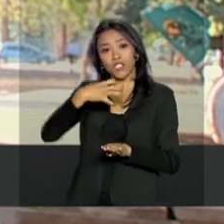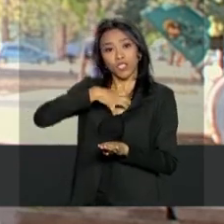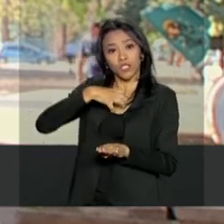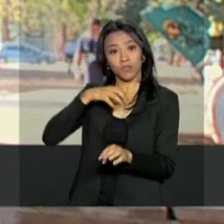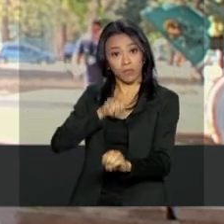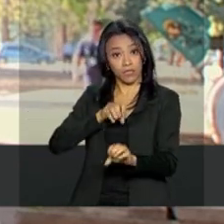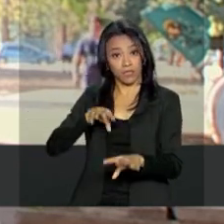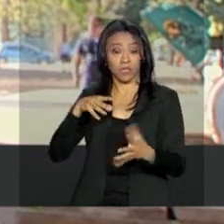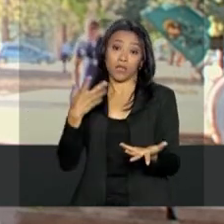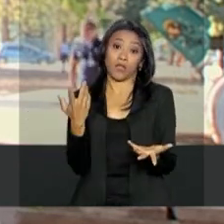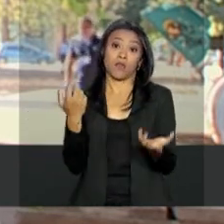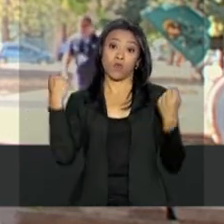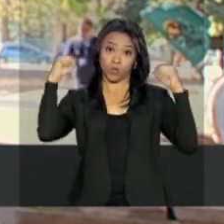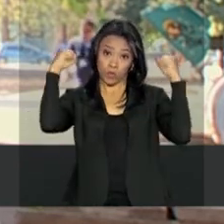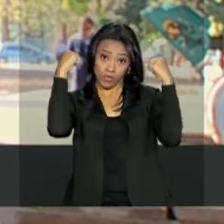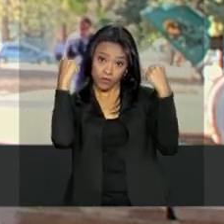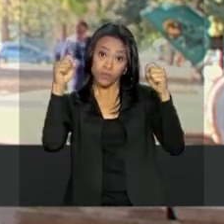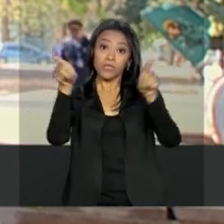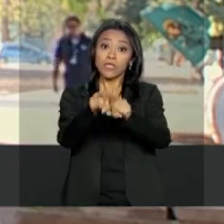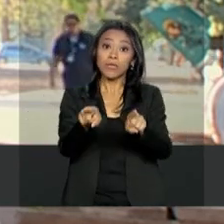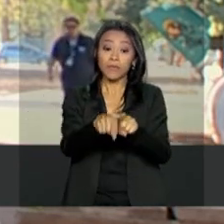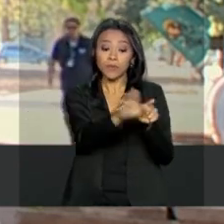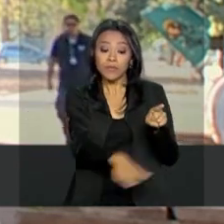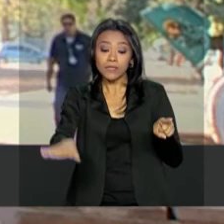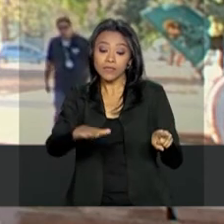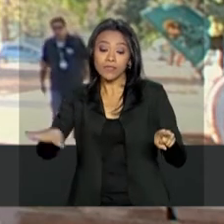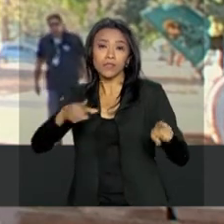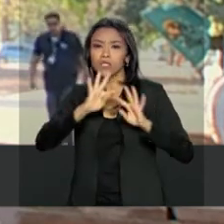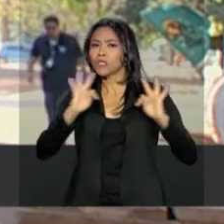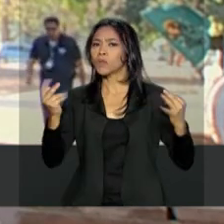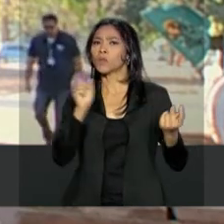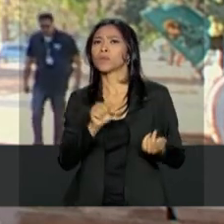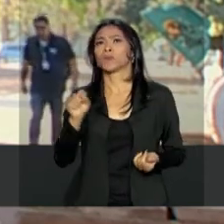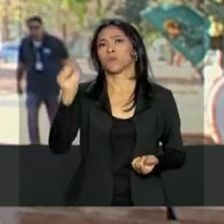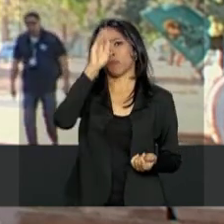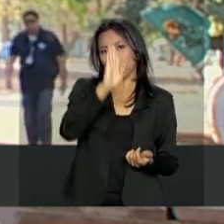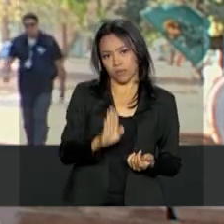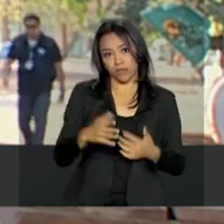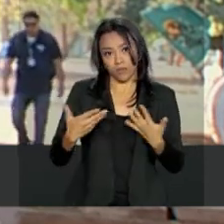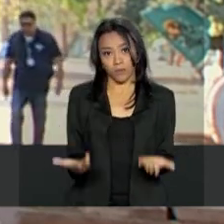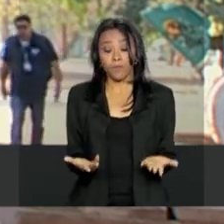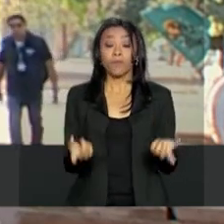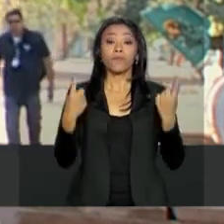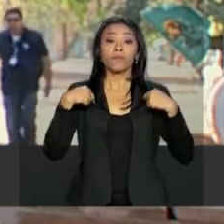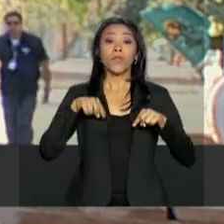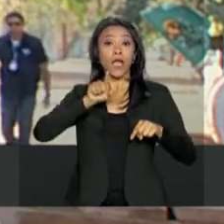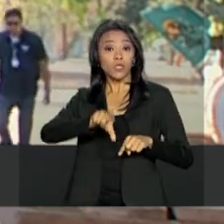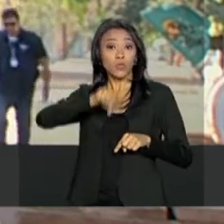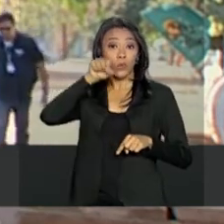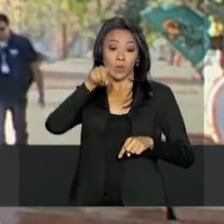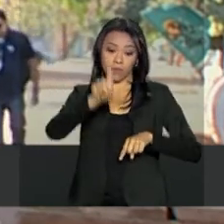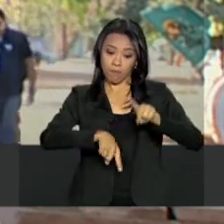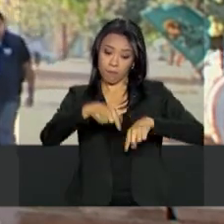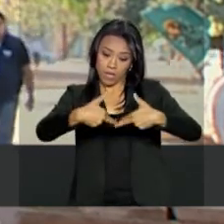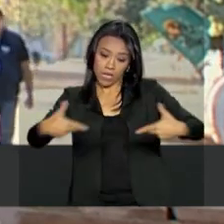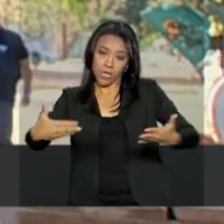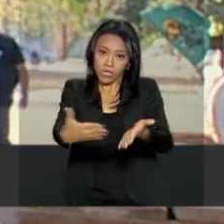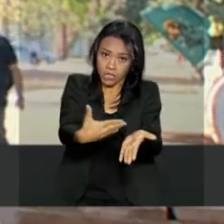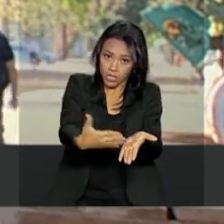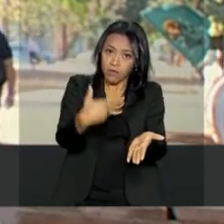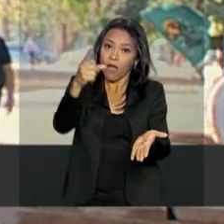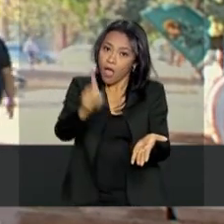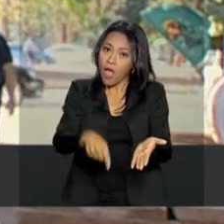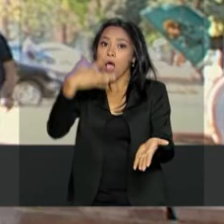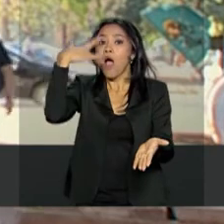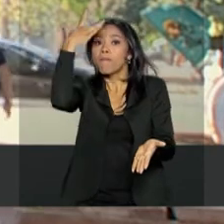professores de educação física e também de ensino infantil em todo o Brasil. A escolha desses materiais, ela deve ser feita a